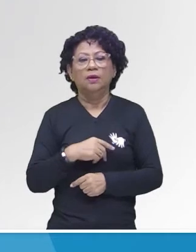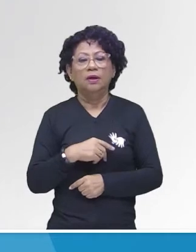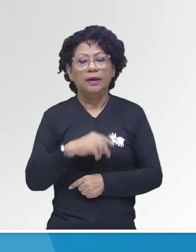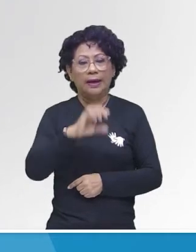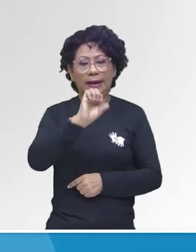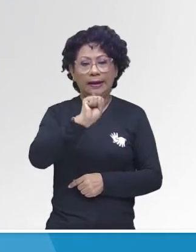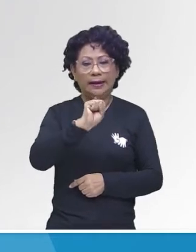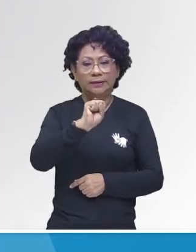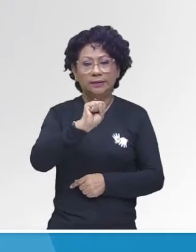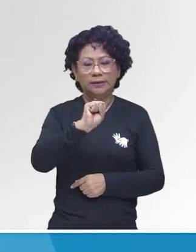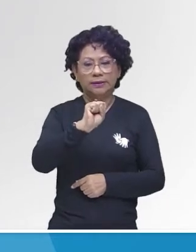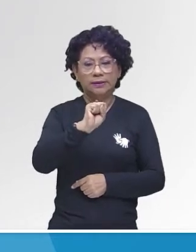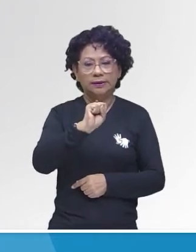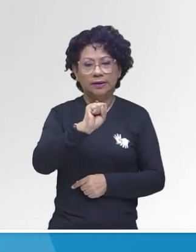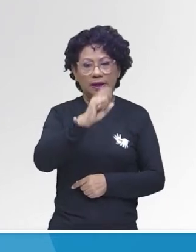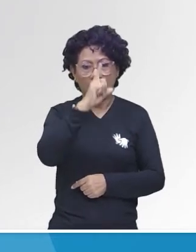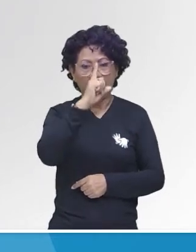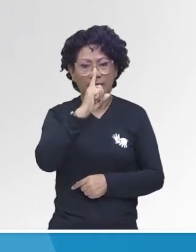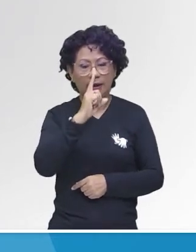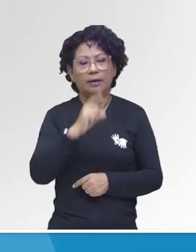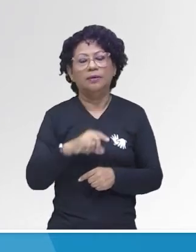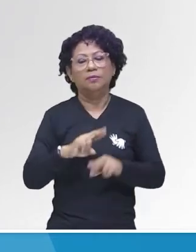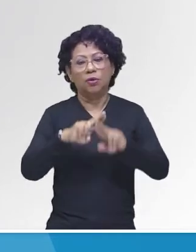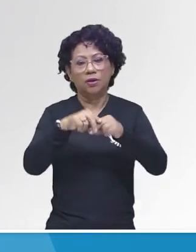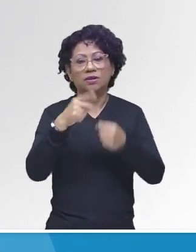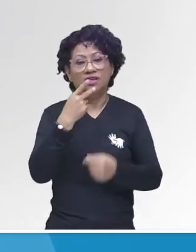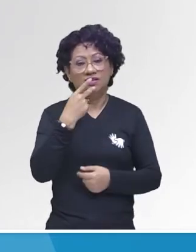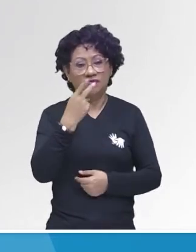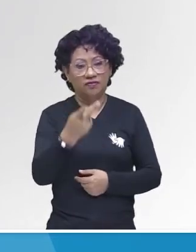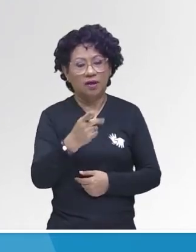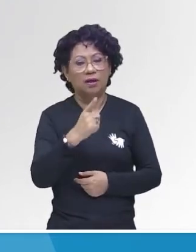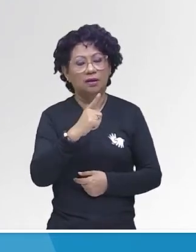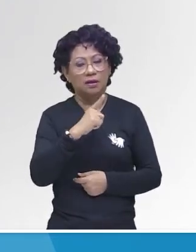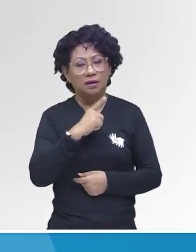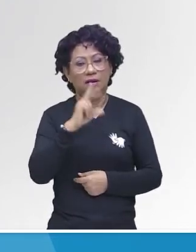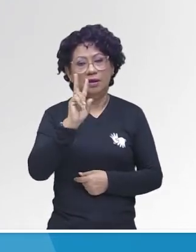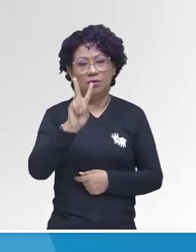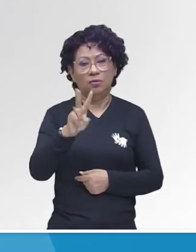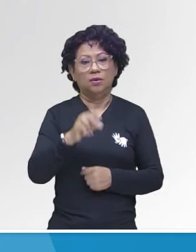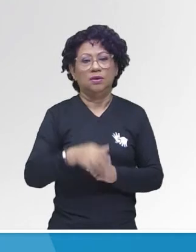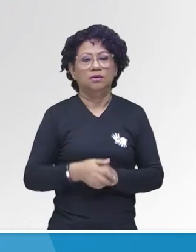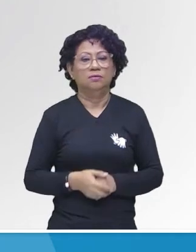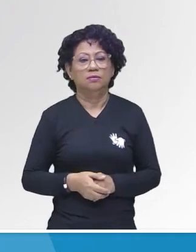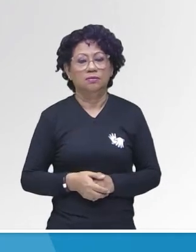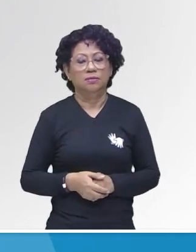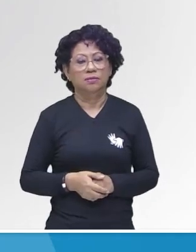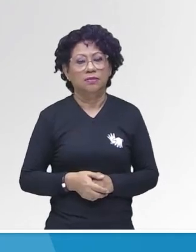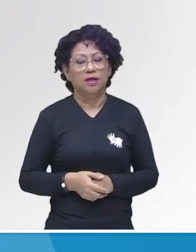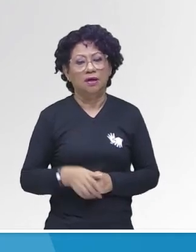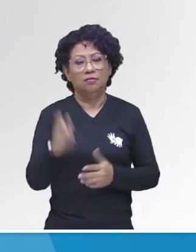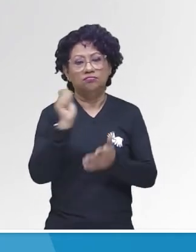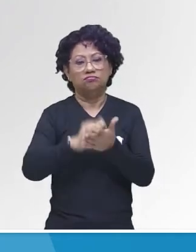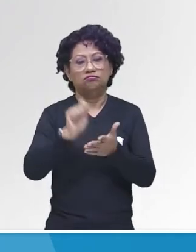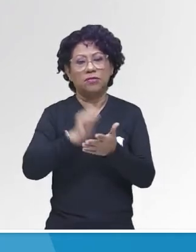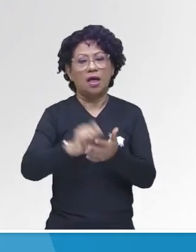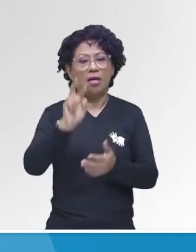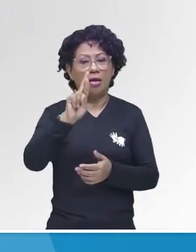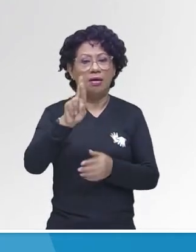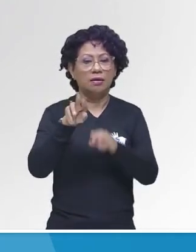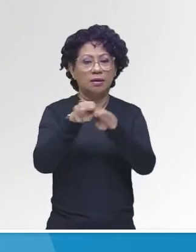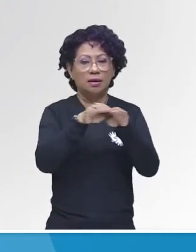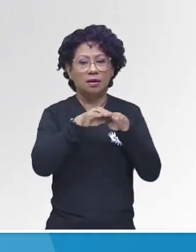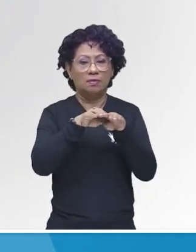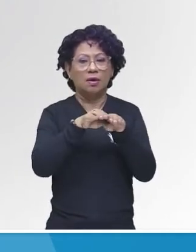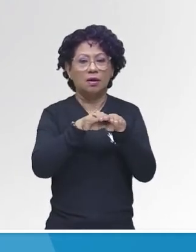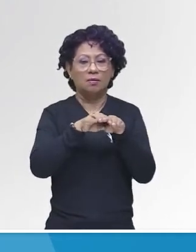retas coincidentes, tá? Por isso que a gente escreve ali, ó, no canto, R igual a S. A gente está simbolizando, tá?